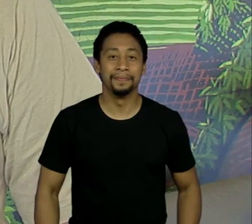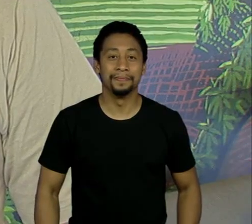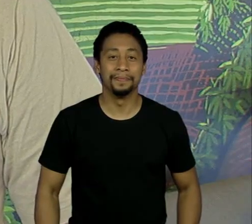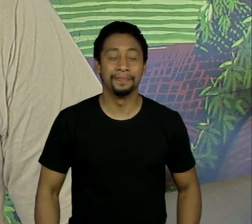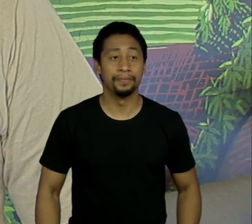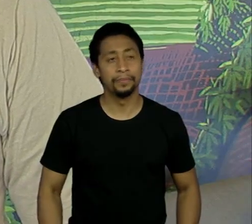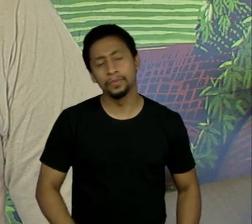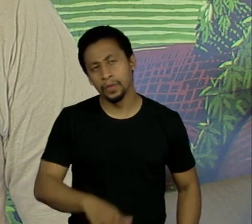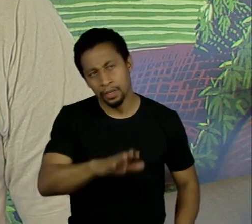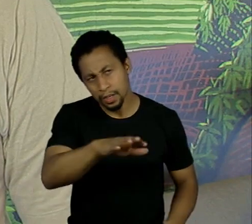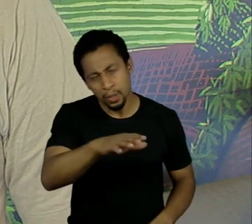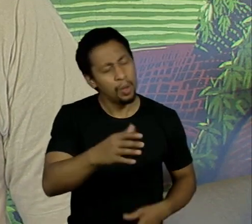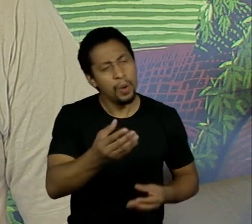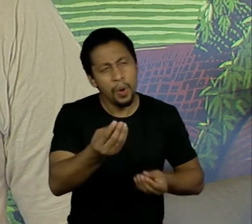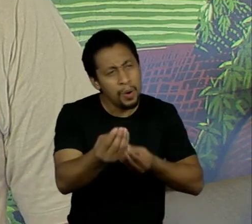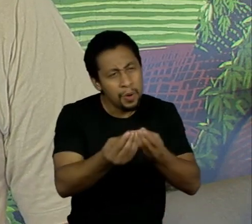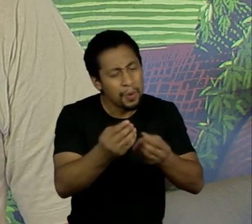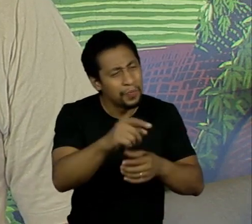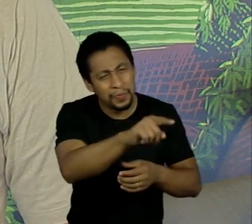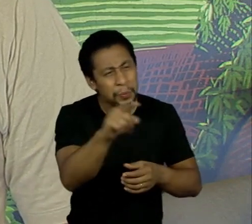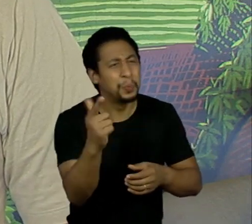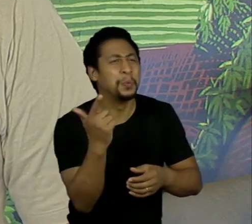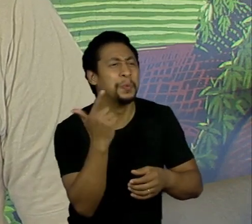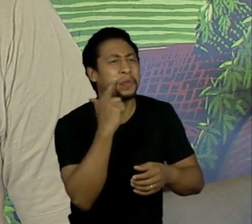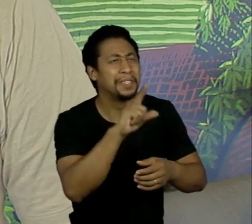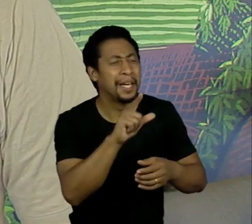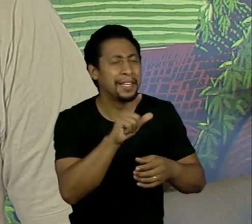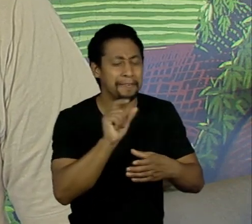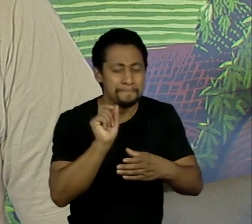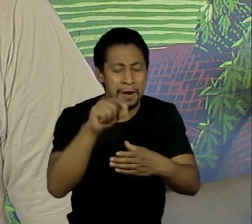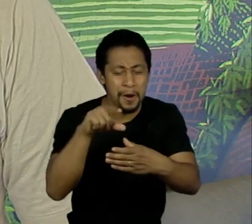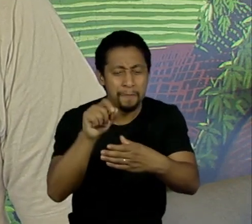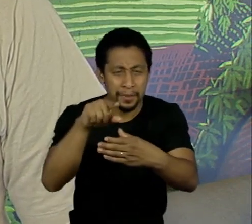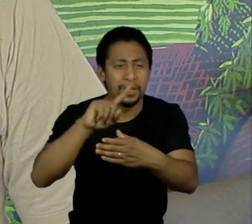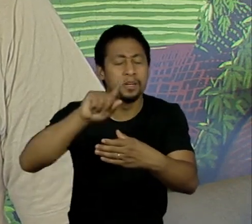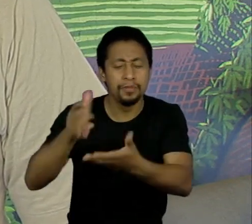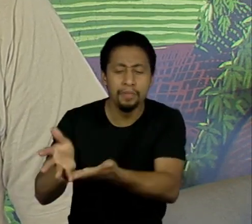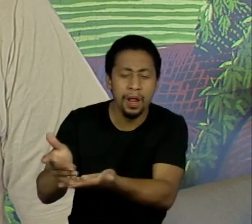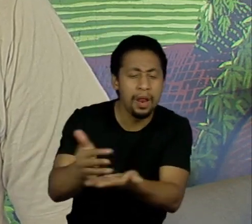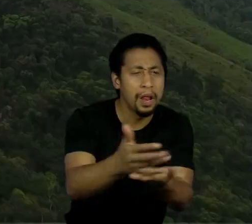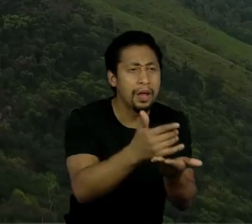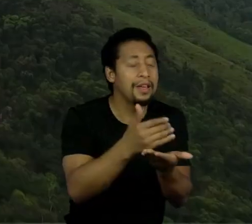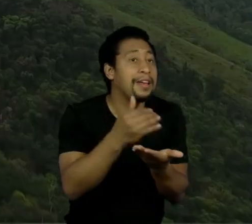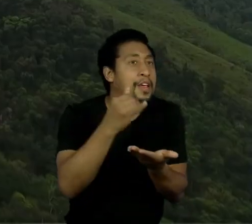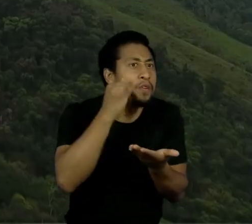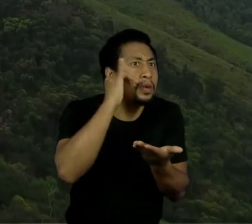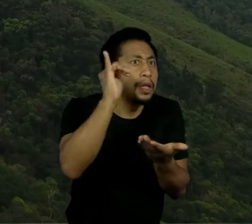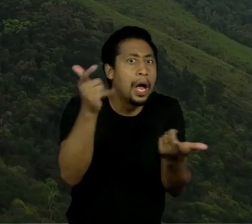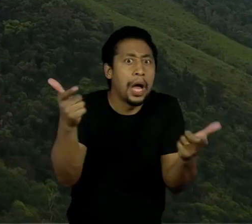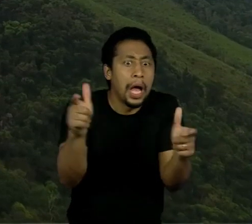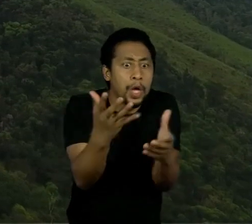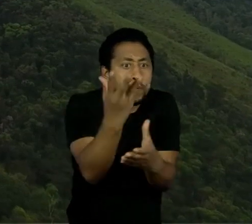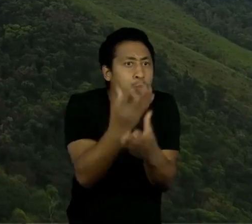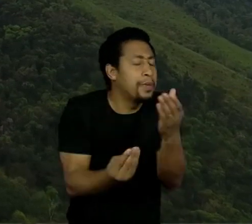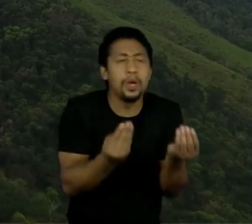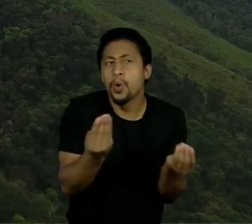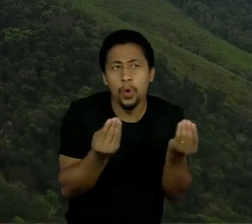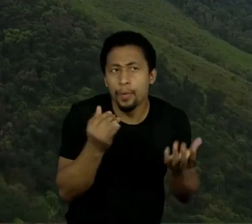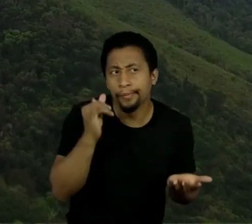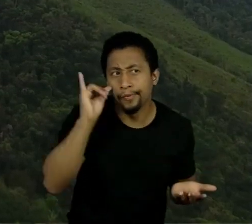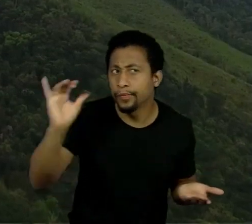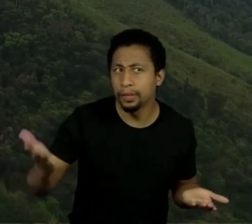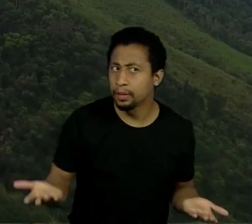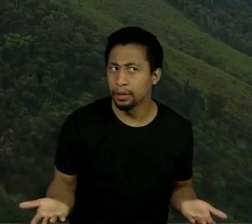Como é que vocês fazem para garantir que vocês não estão esgotando uma determinada espécie ao coletar sementes dela? Um